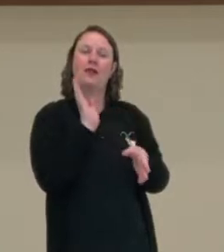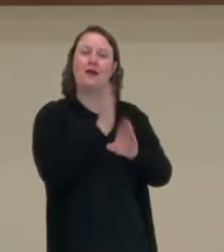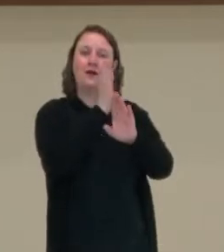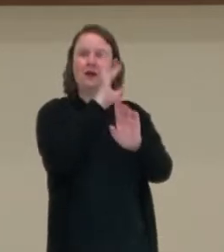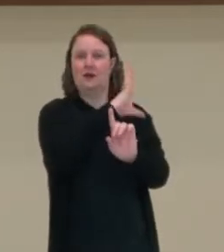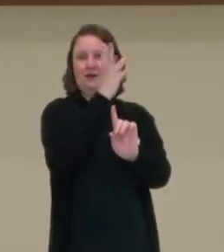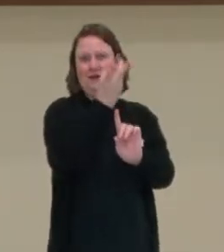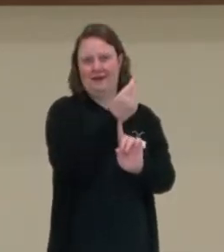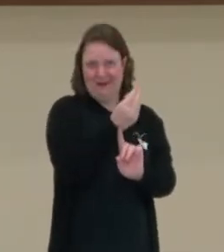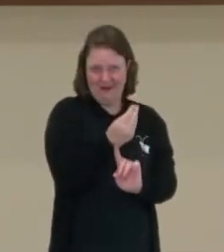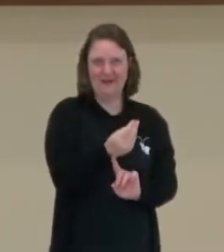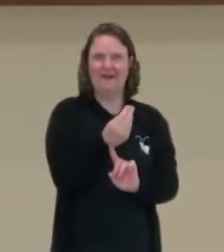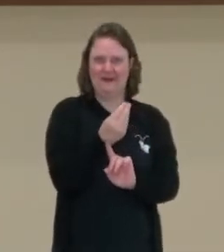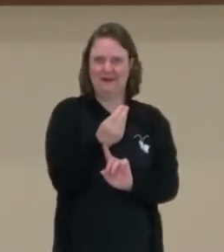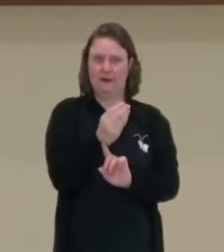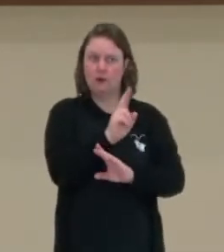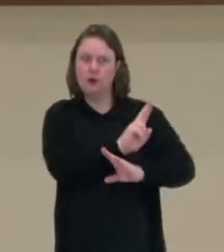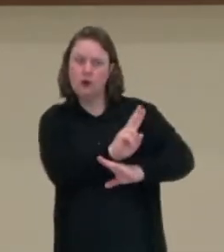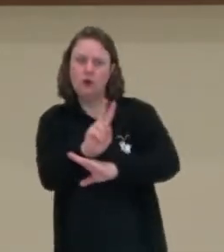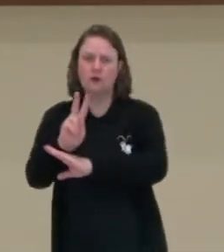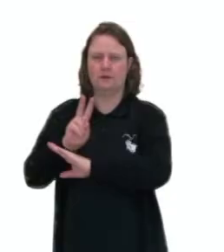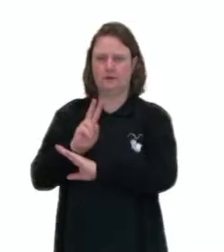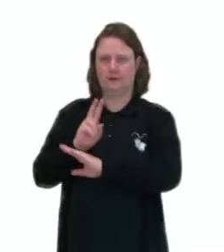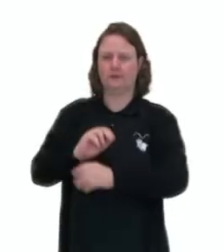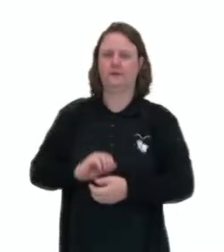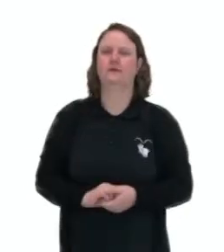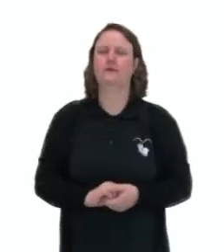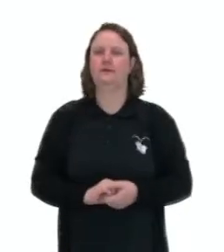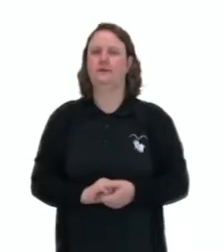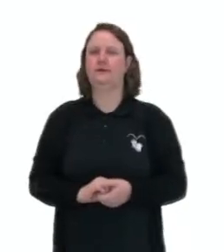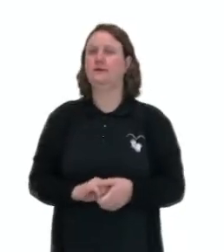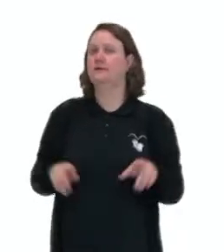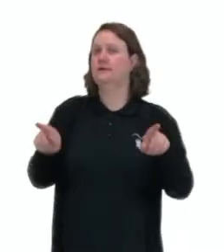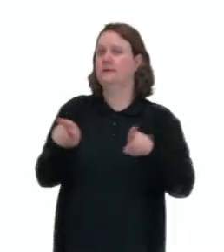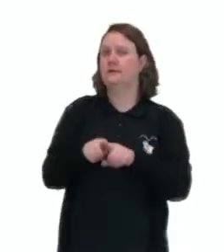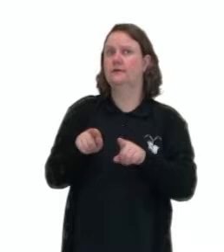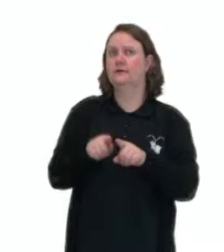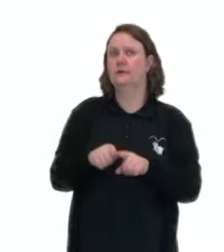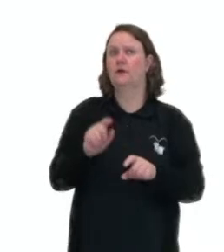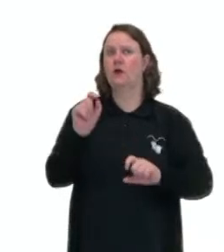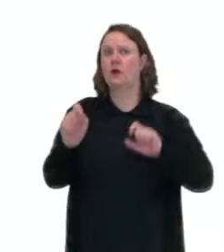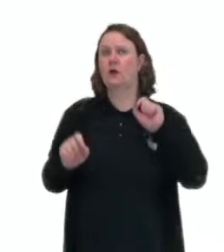os cuidados com a natureza. A arte ambiental